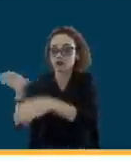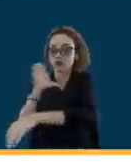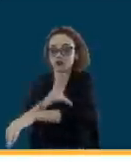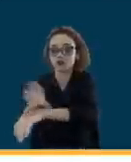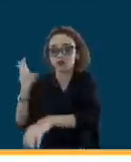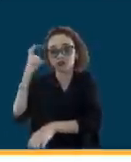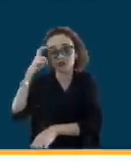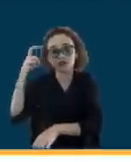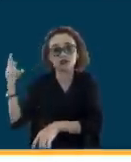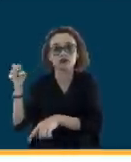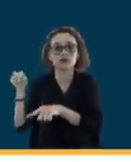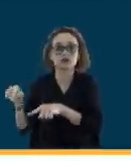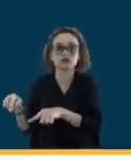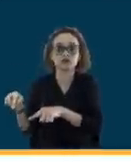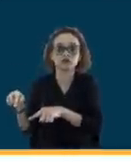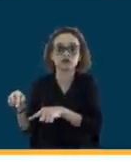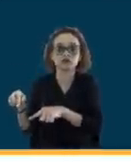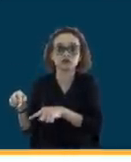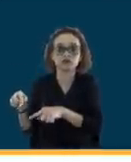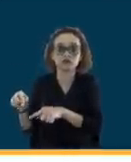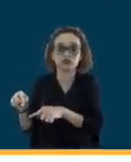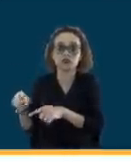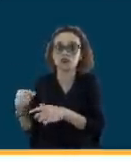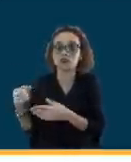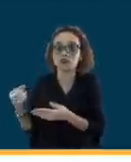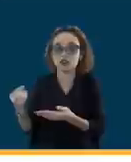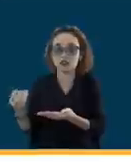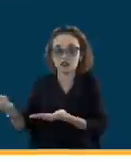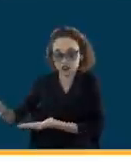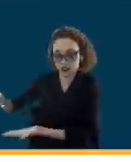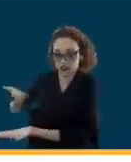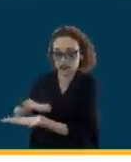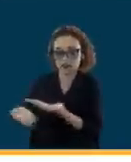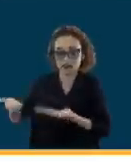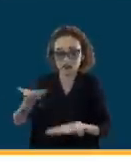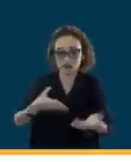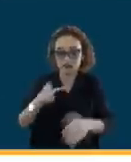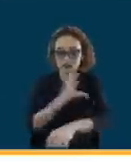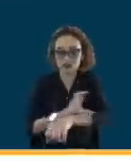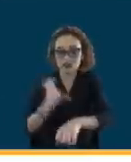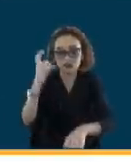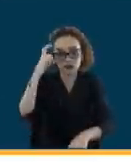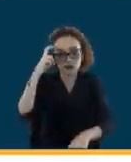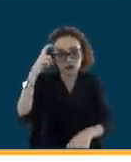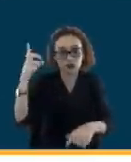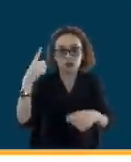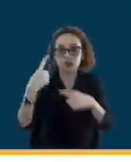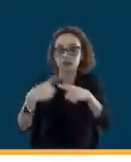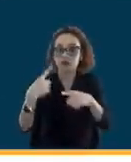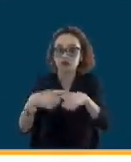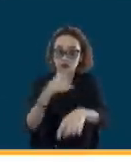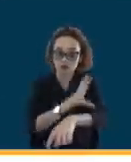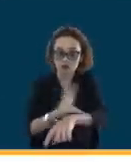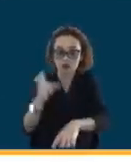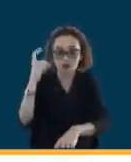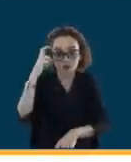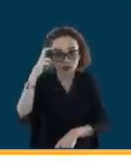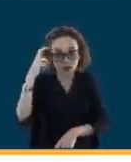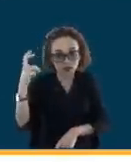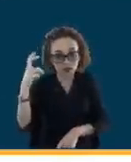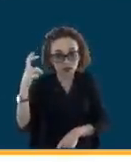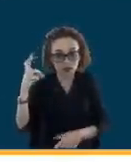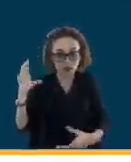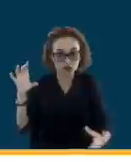ter essa relação com a cultura. Por quê? Porque a cultura ela lida com